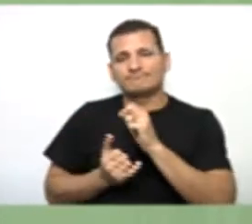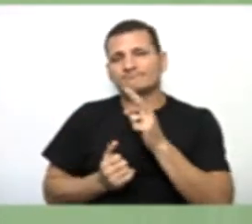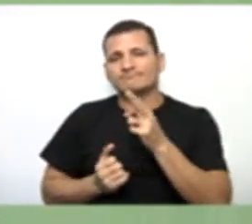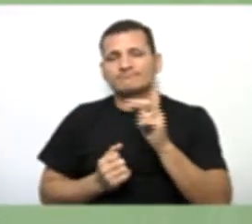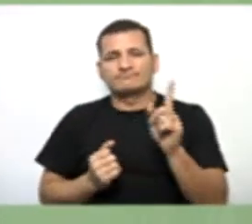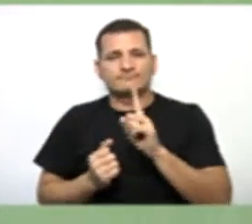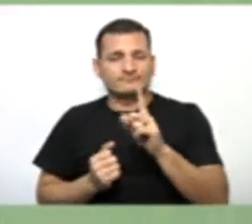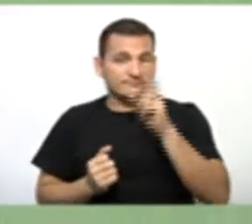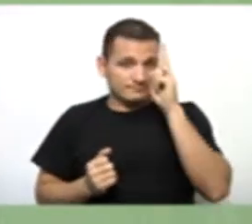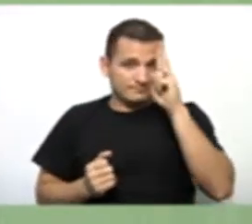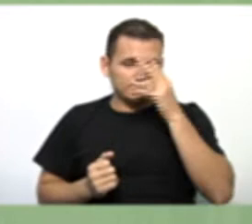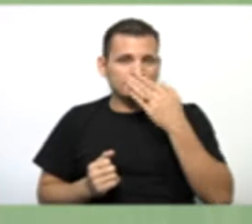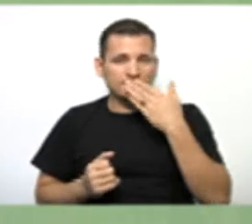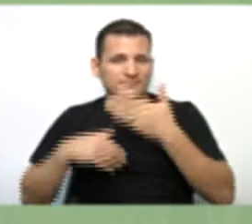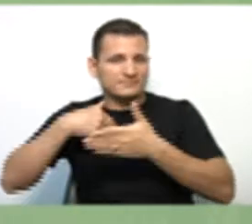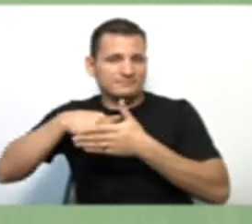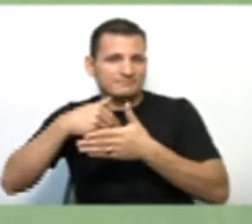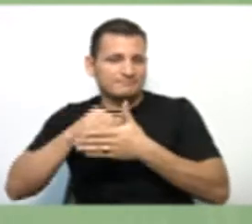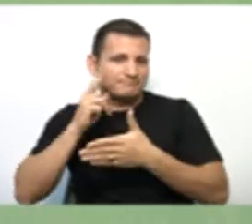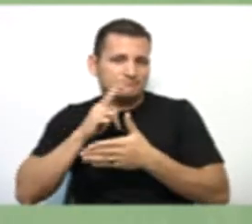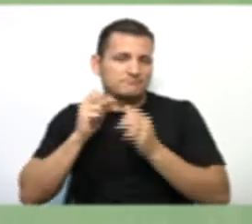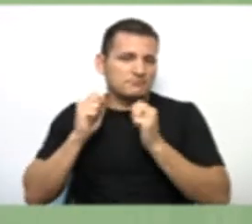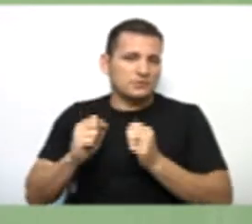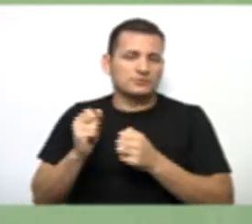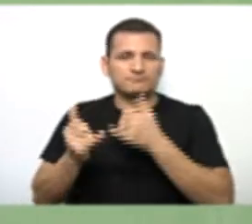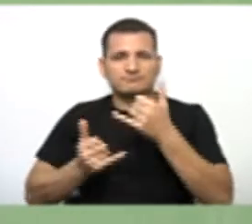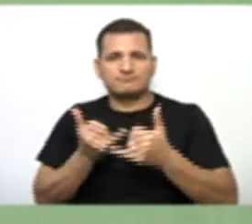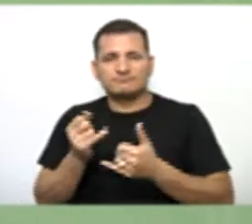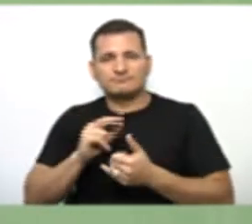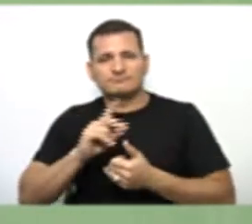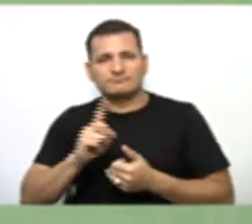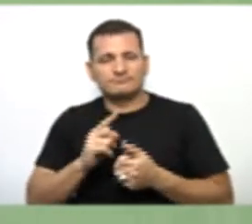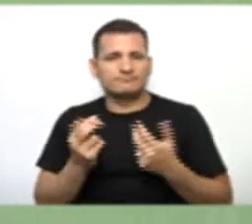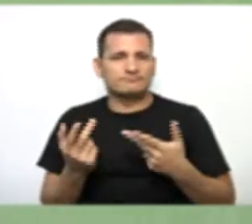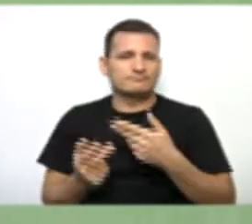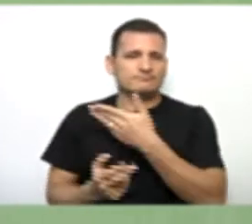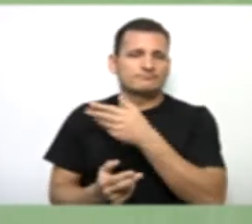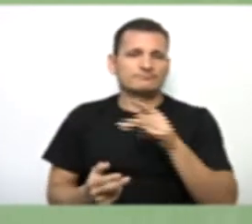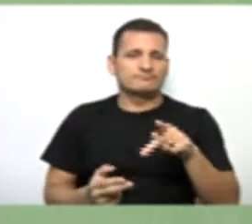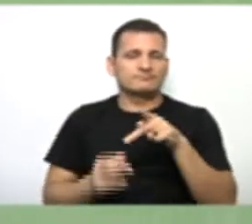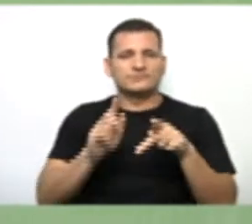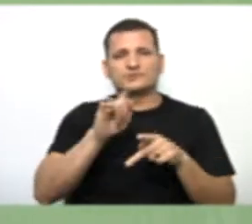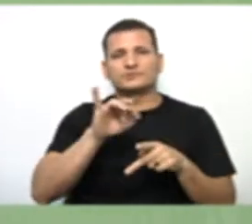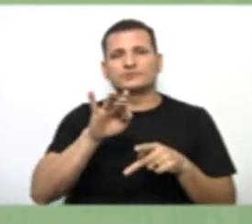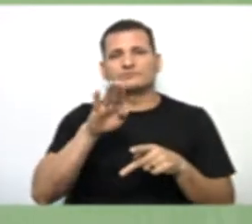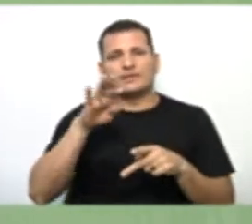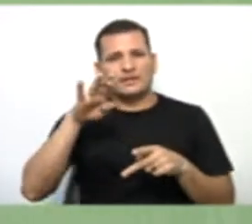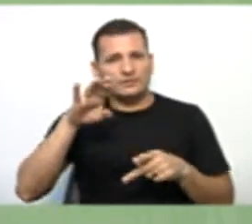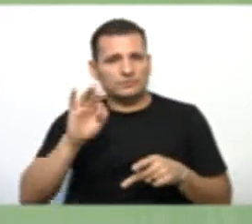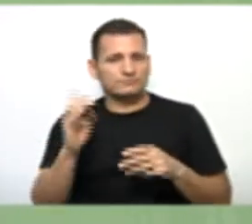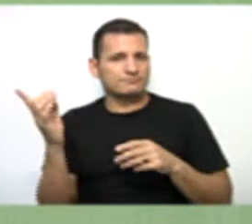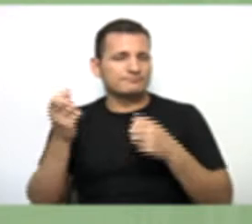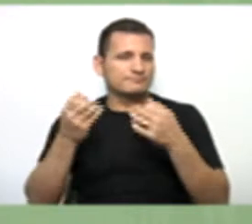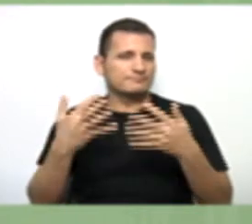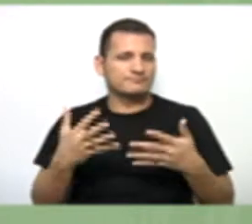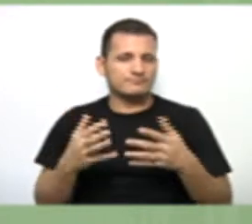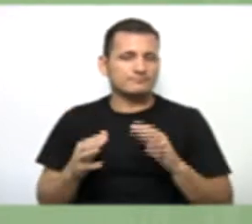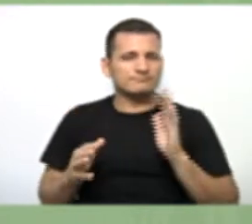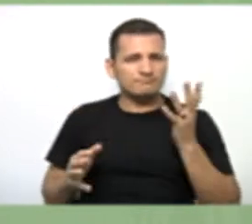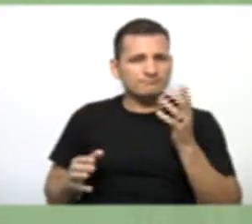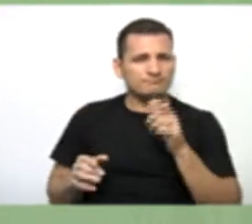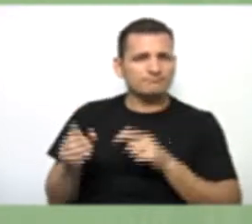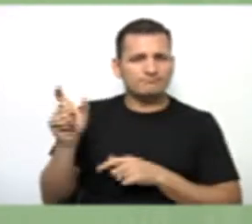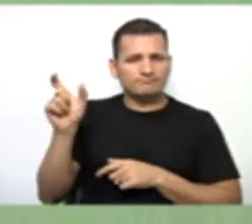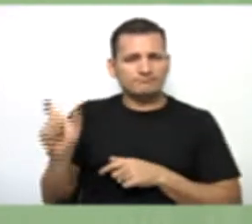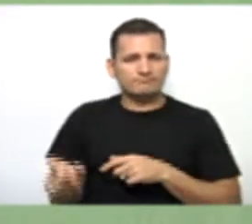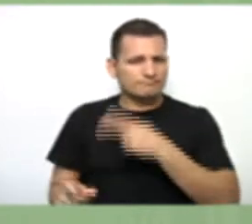do nosso time de futebol, não é isso? Se pode brincar ou não. Como o professor Gilberto falou, será que a pessoa está chegando